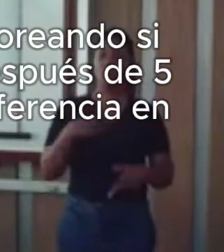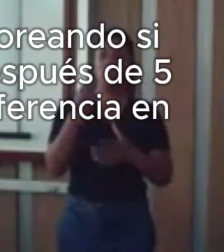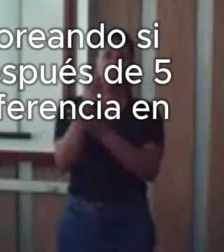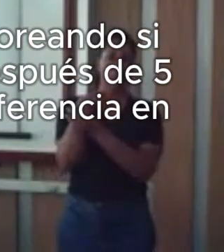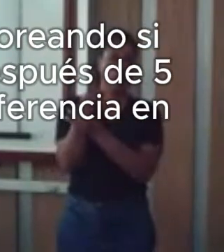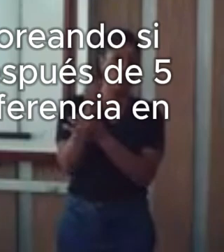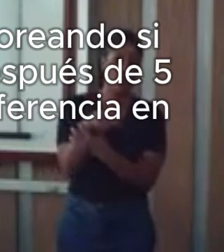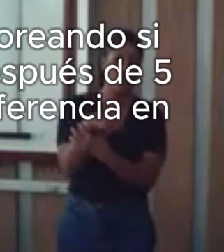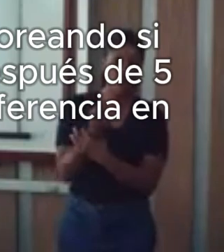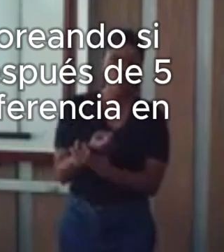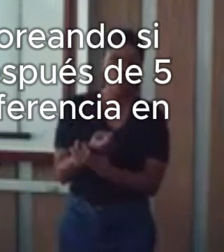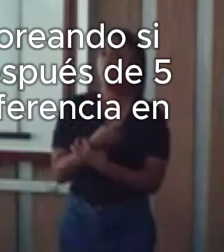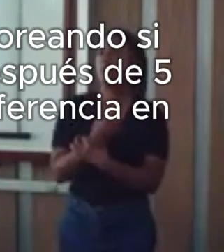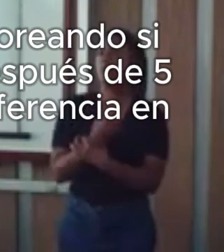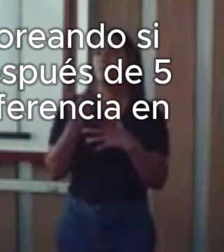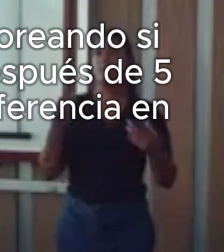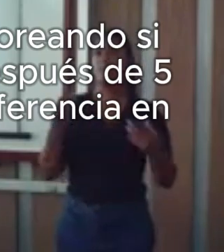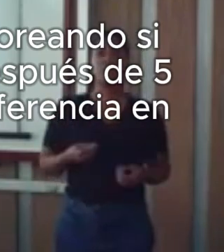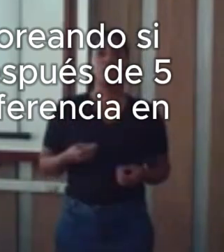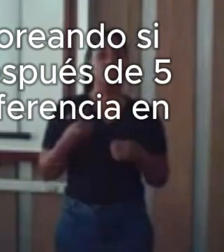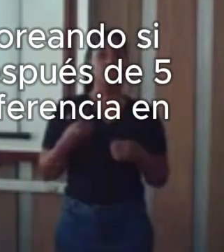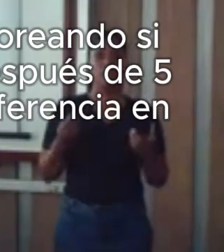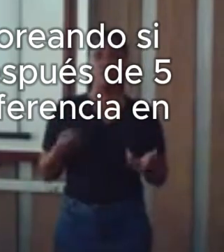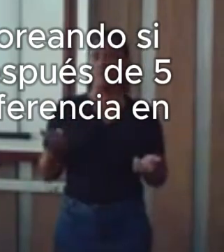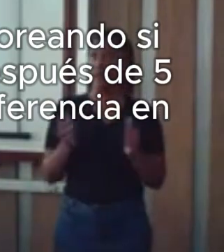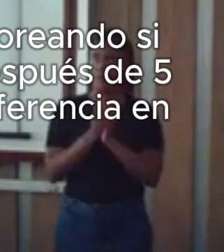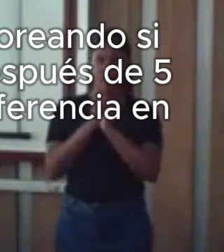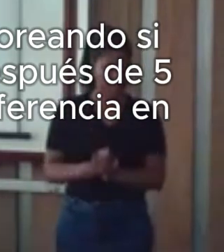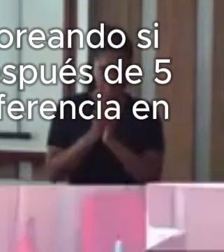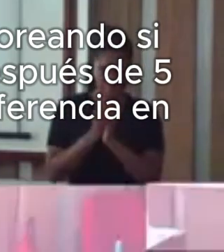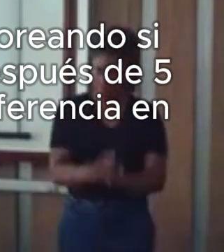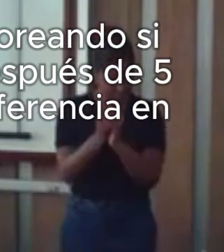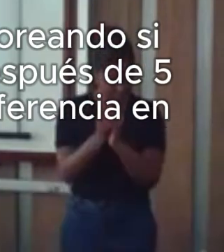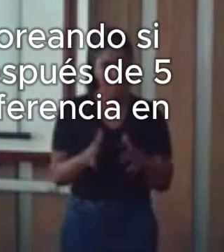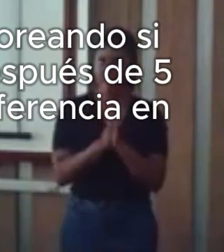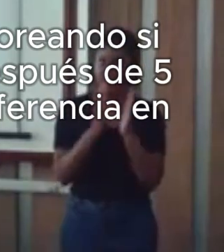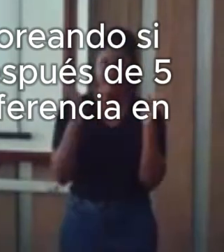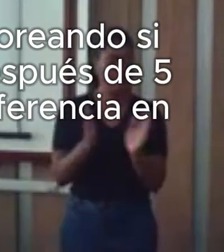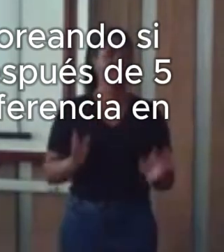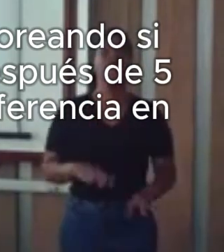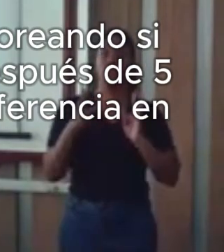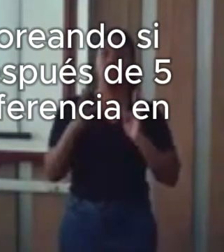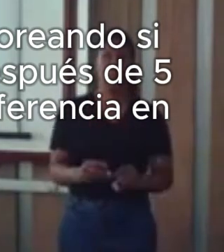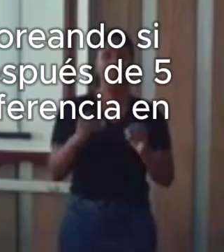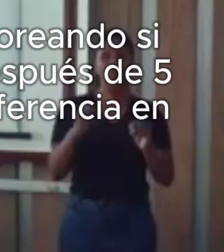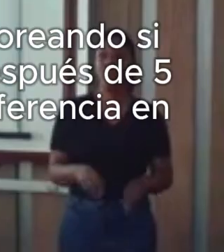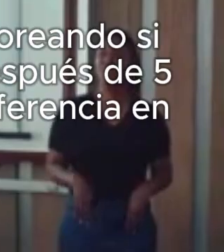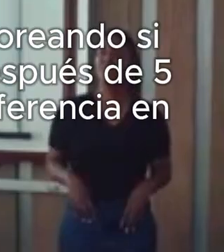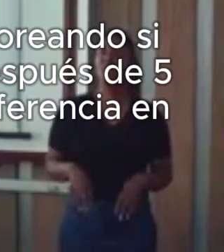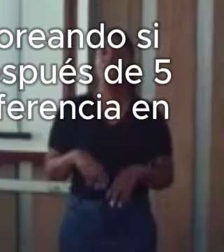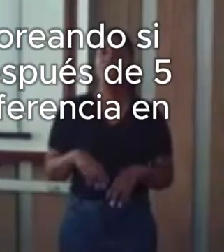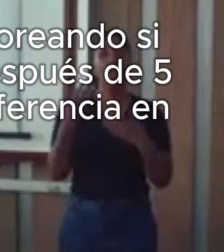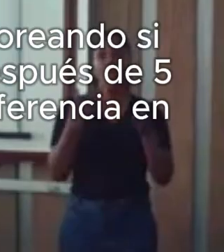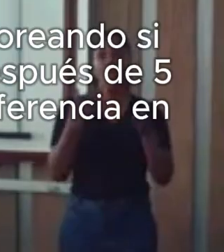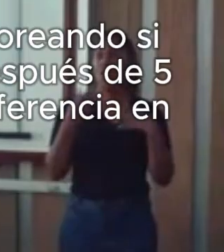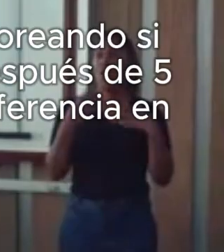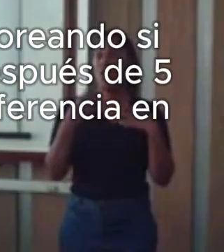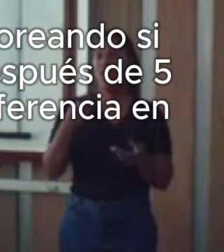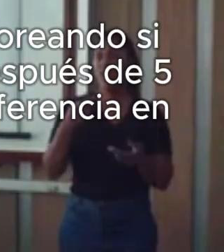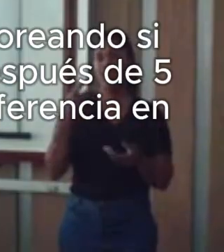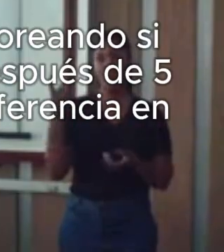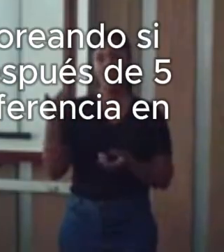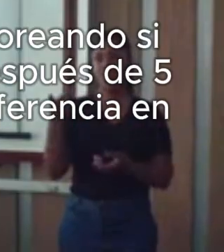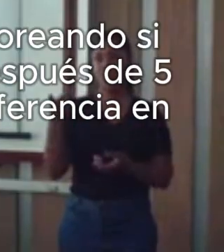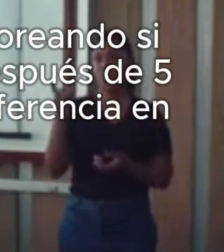fisioterapia, reza forte, tudo que você quiser fazer pelo animal, você faz ali. Conversa com o tutor, vai na casa.